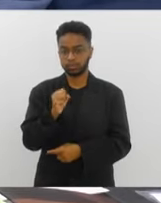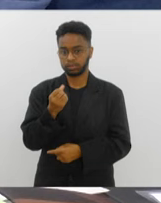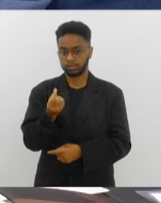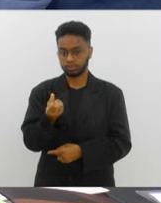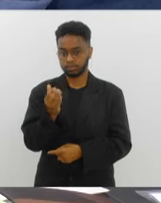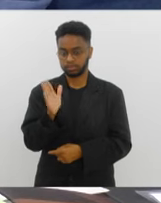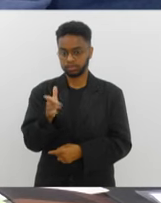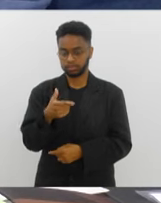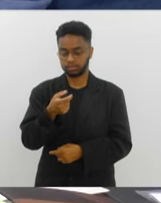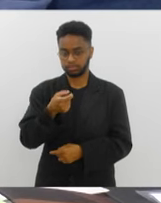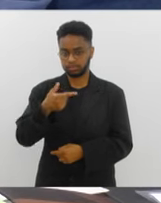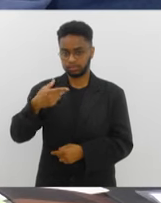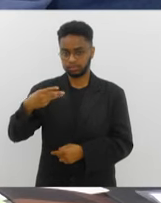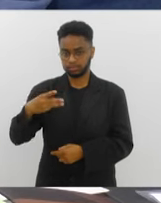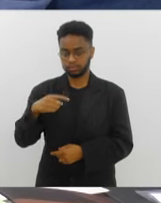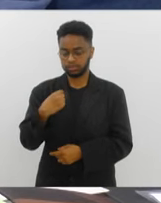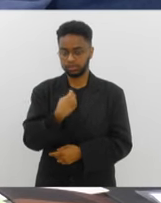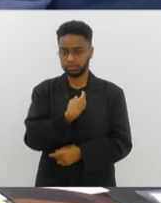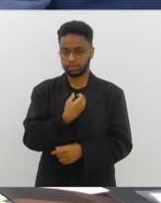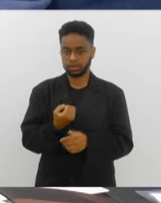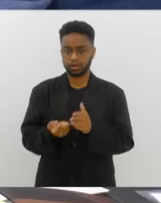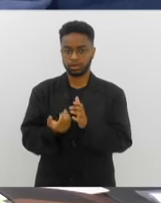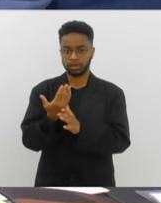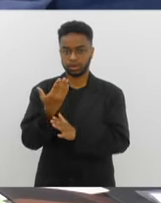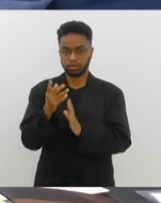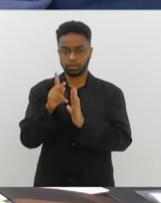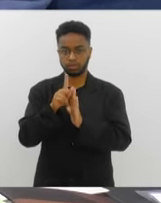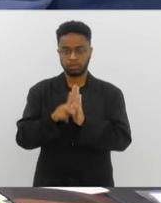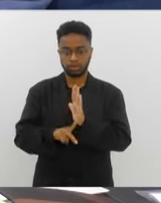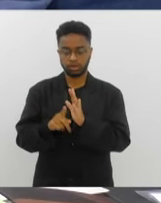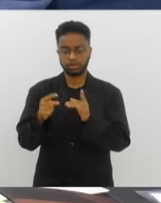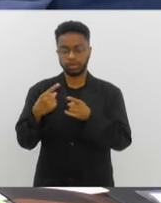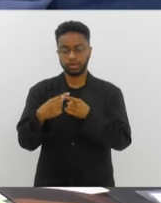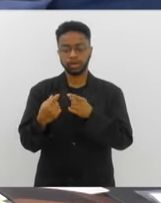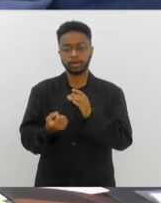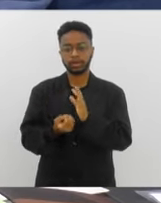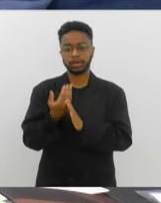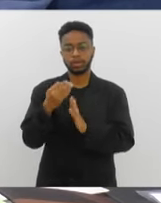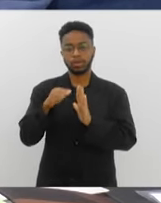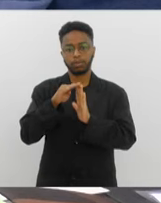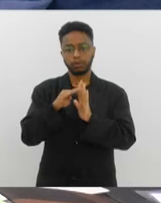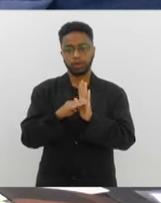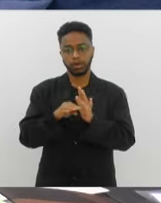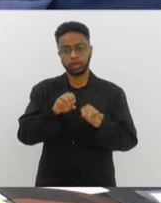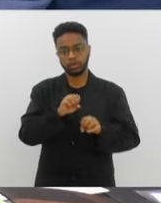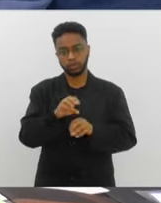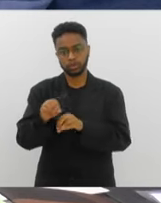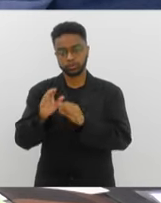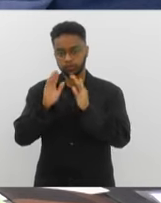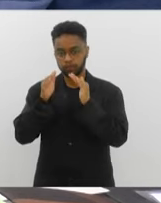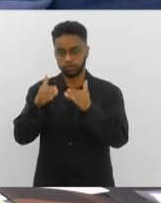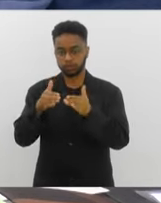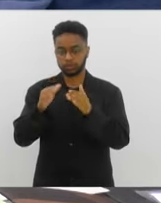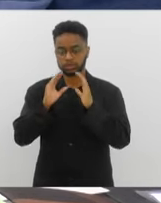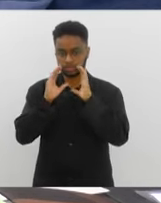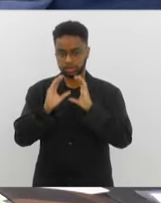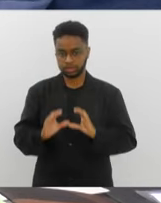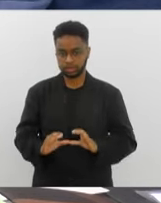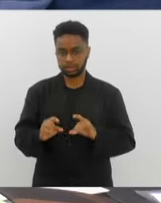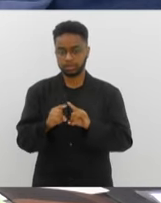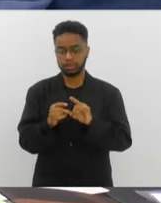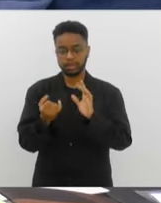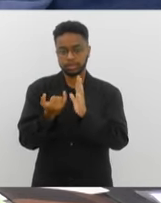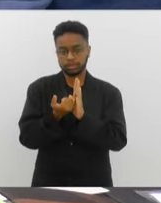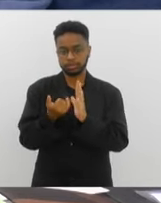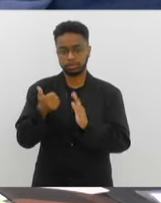23 é um projeto nosso que cria o Programa de Educação para a Cidadania tal, tal, tal, e no inciso